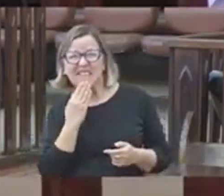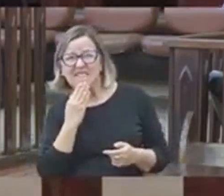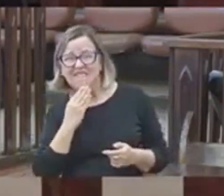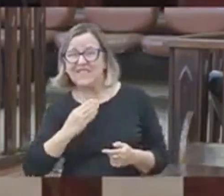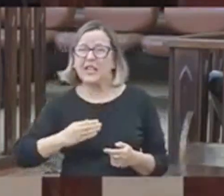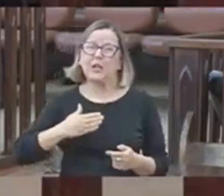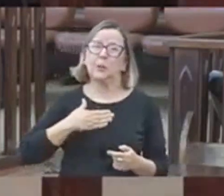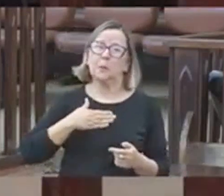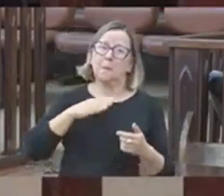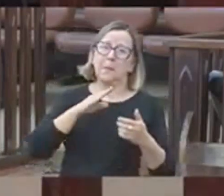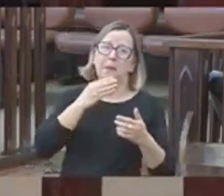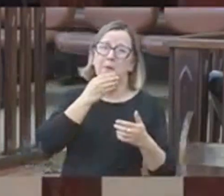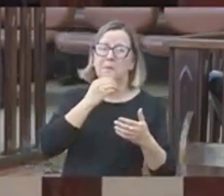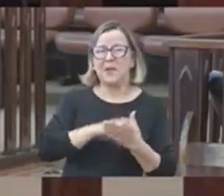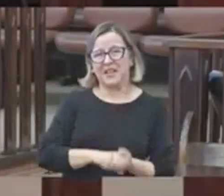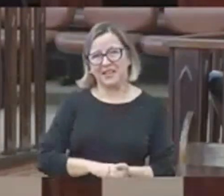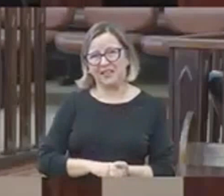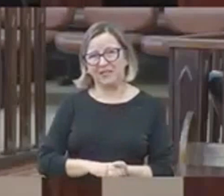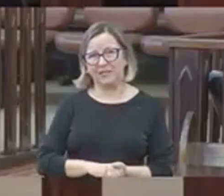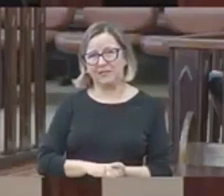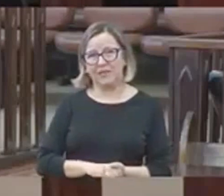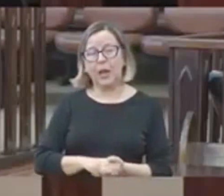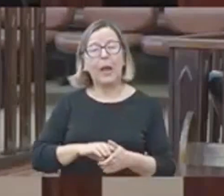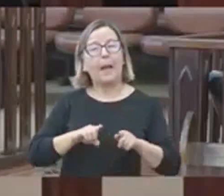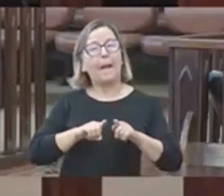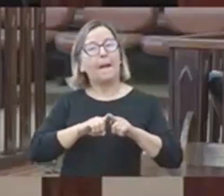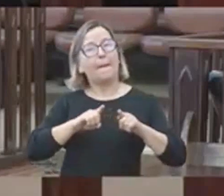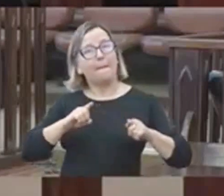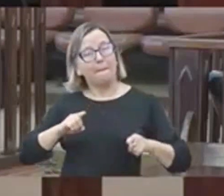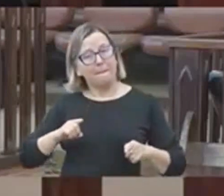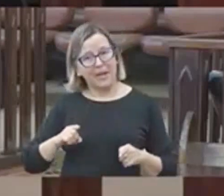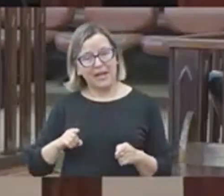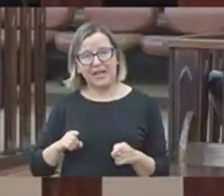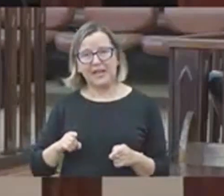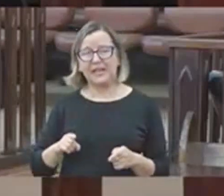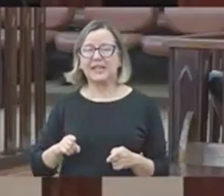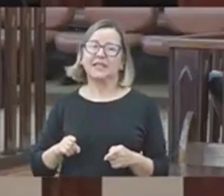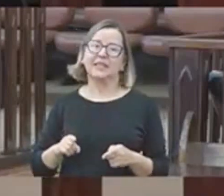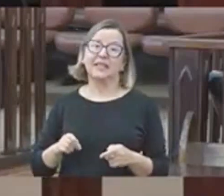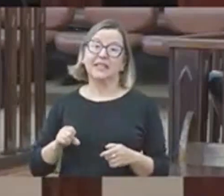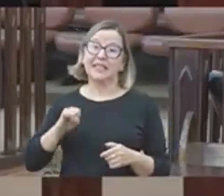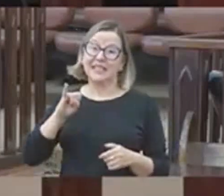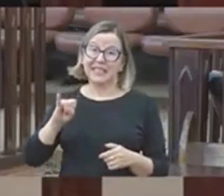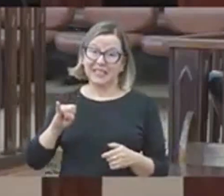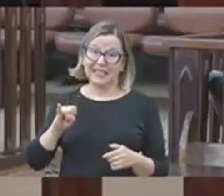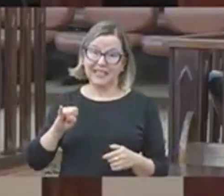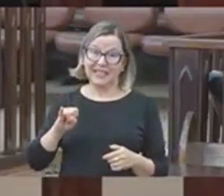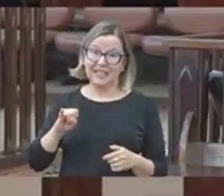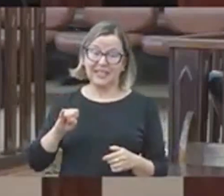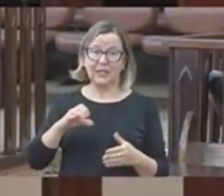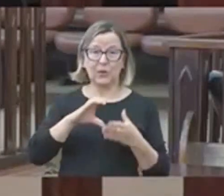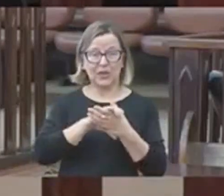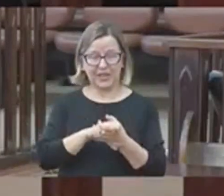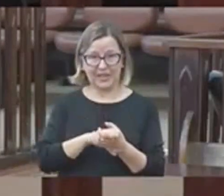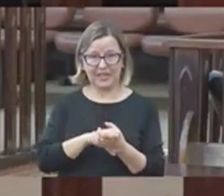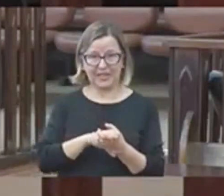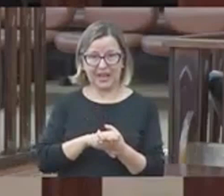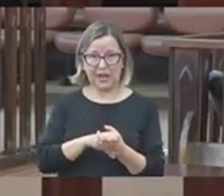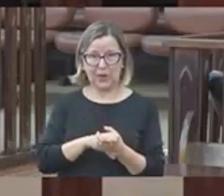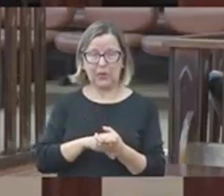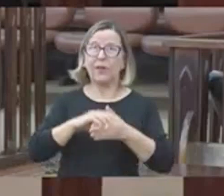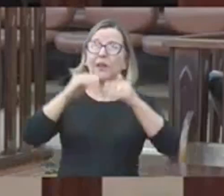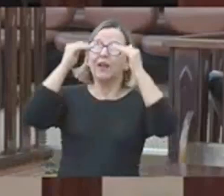vendo os defeitos na vida do esposo. Mas se os dois estiverem submissos ao cabeça que é Jesus